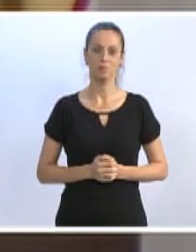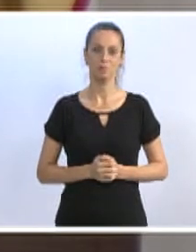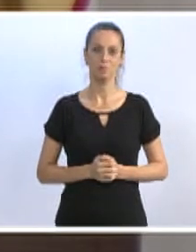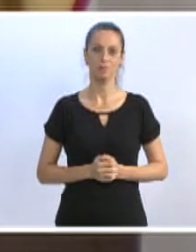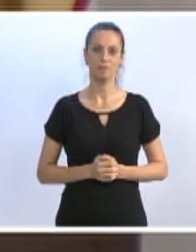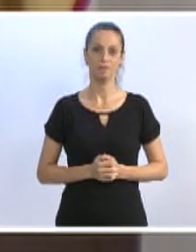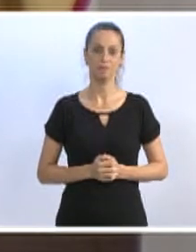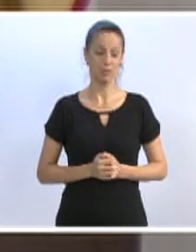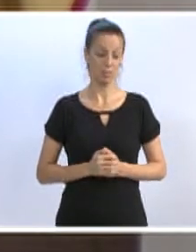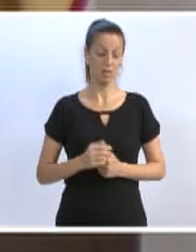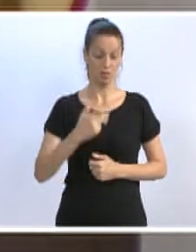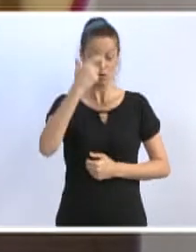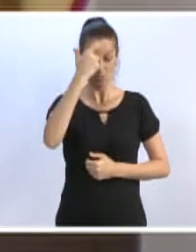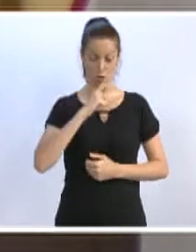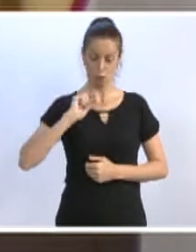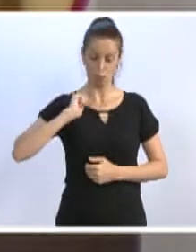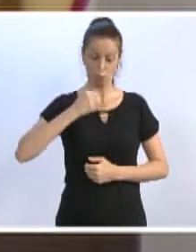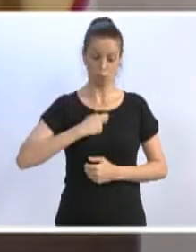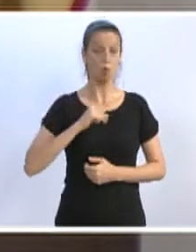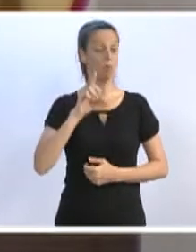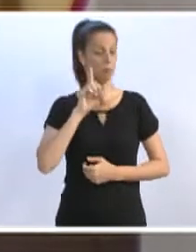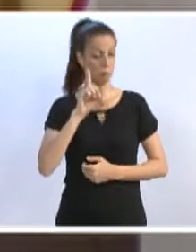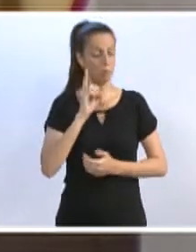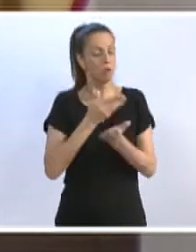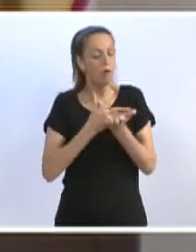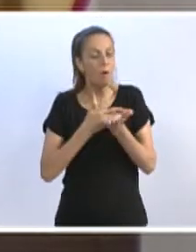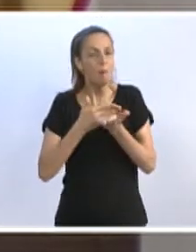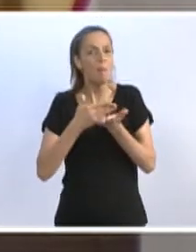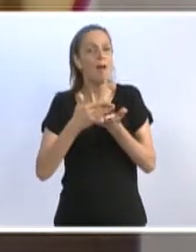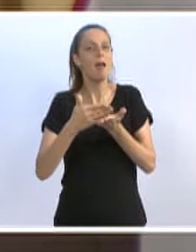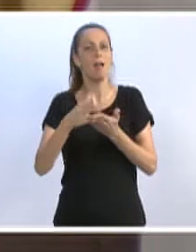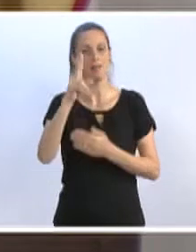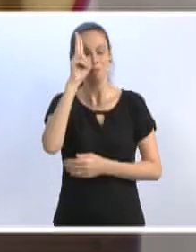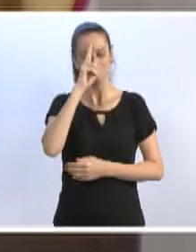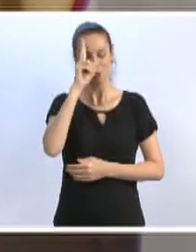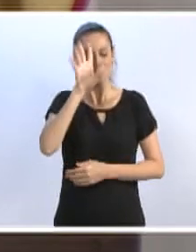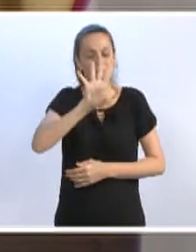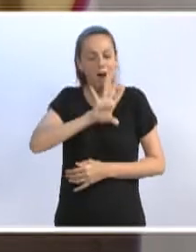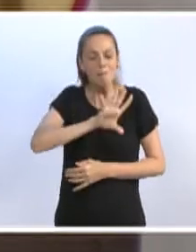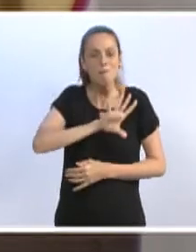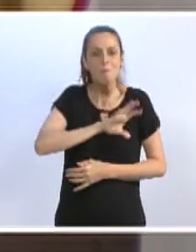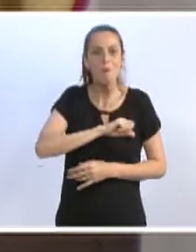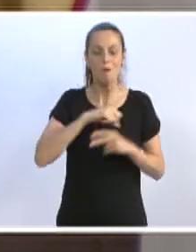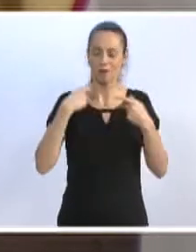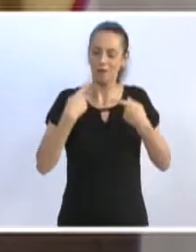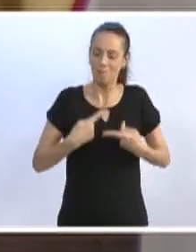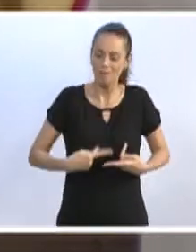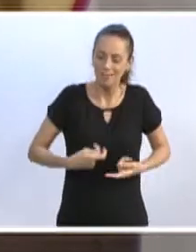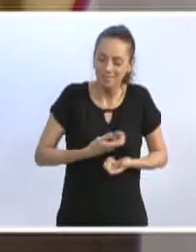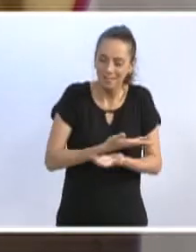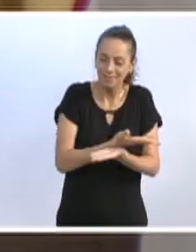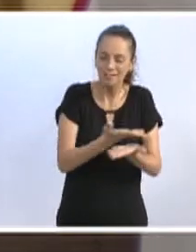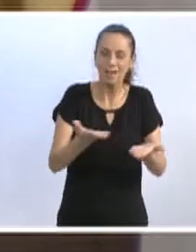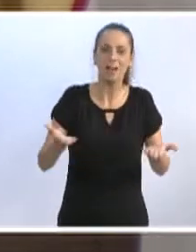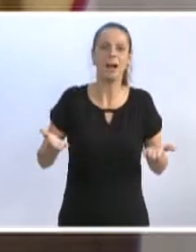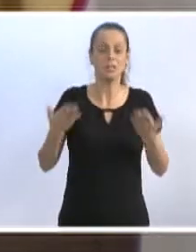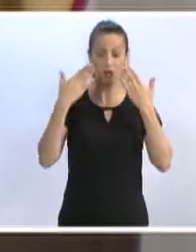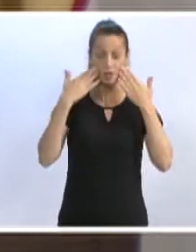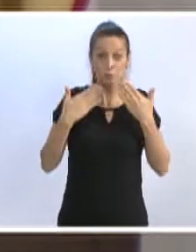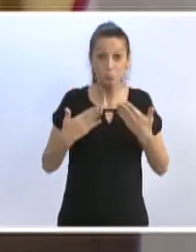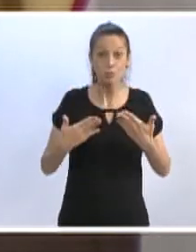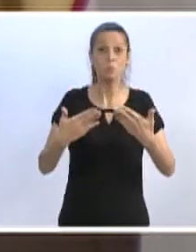Um Deus que começa uma história de amor com a humanidade revelada, explicitada